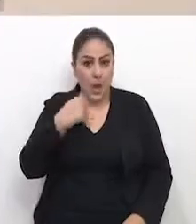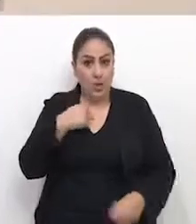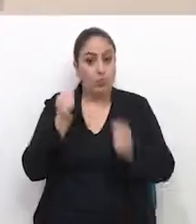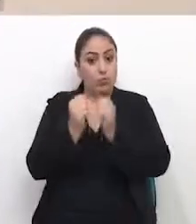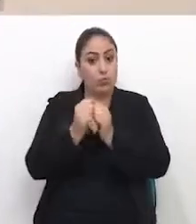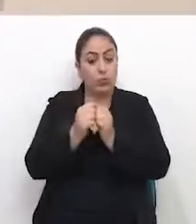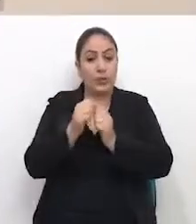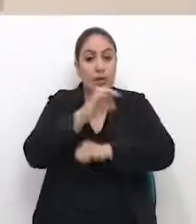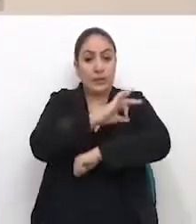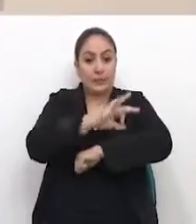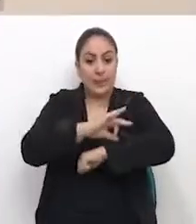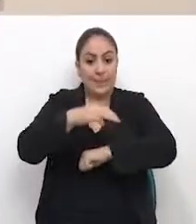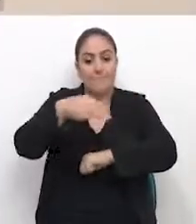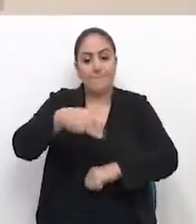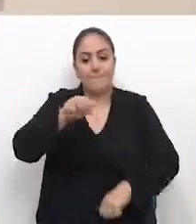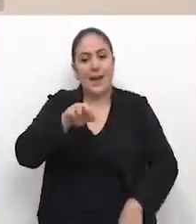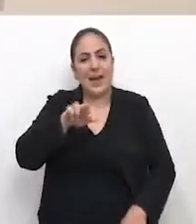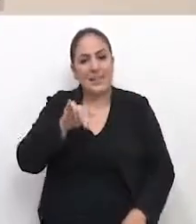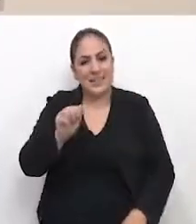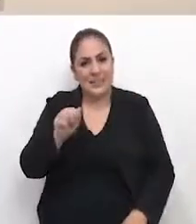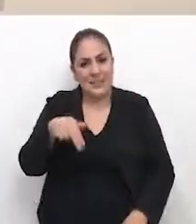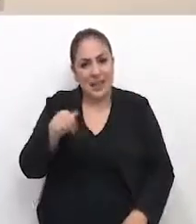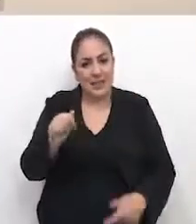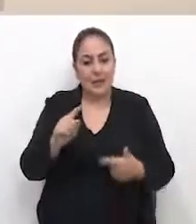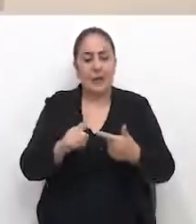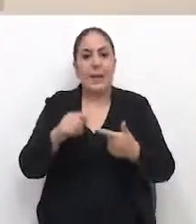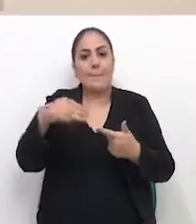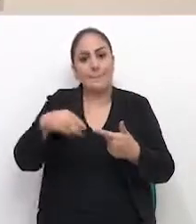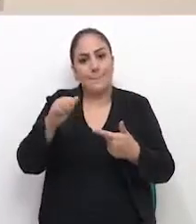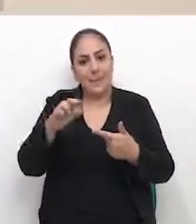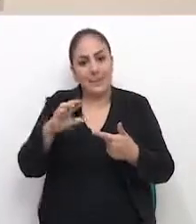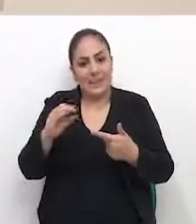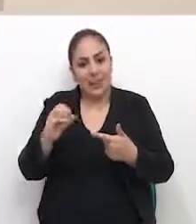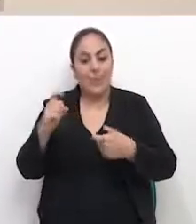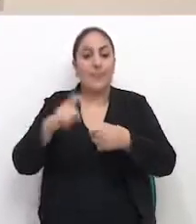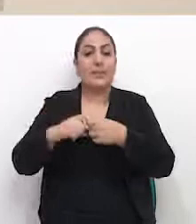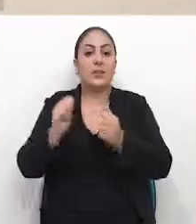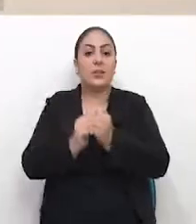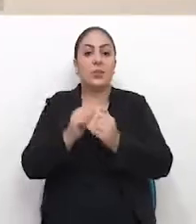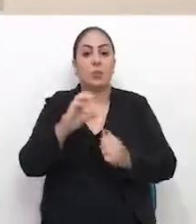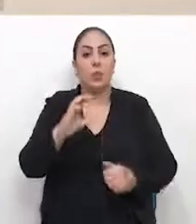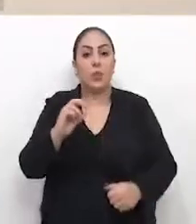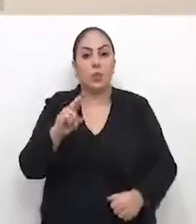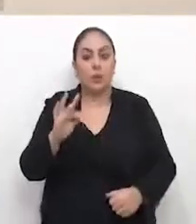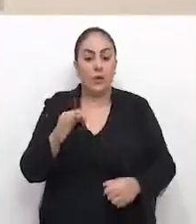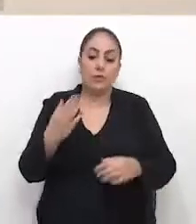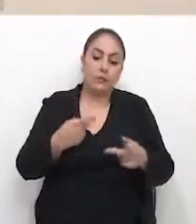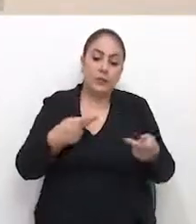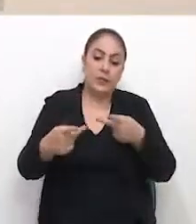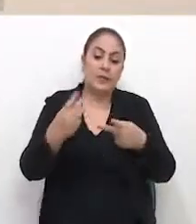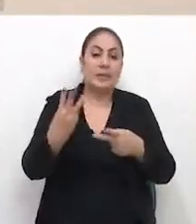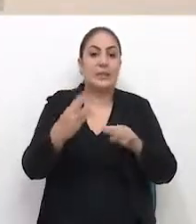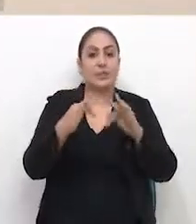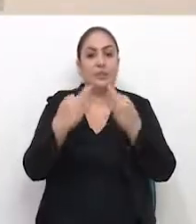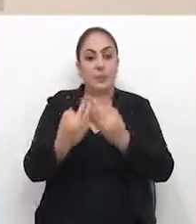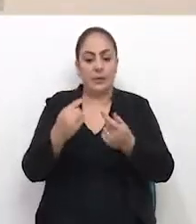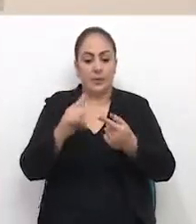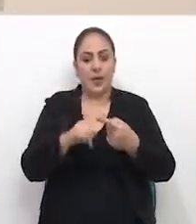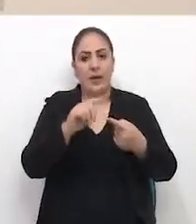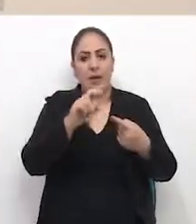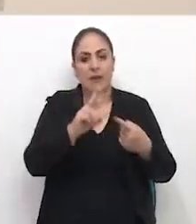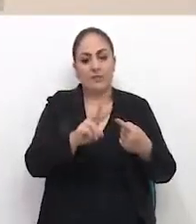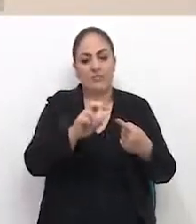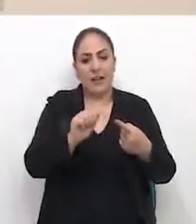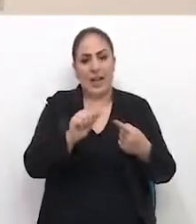em que eu, juntamente com a arquiteta Marina Bernardes e o Marcelo, nosso parceiro da CUFA, fomos visitar 3 famílias nos